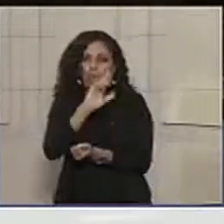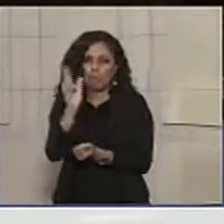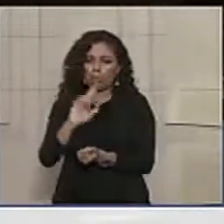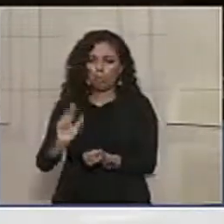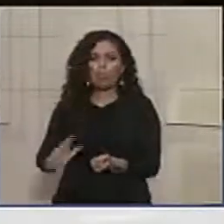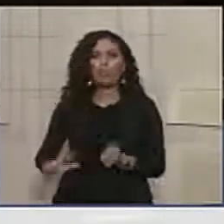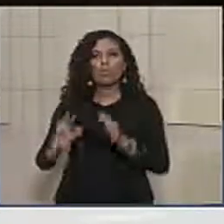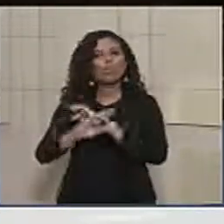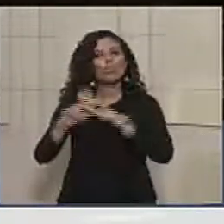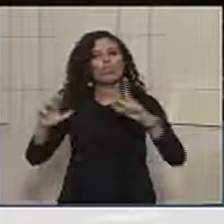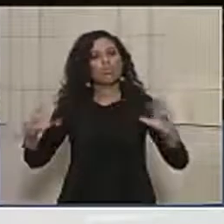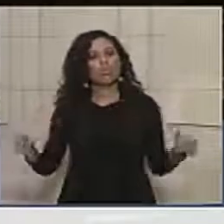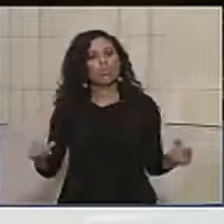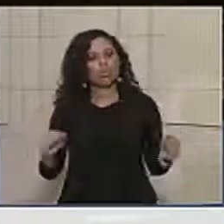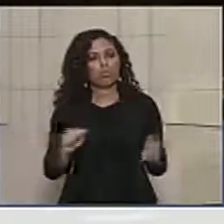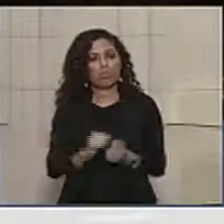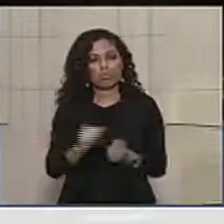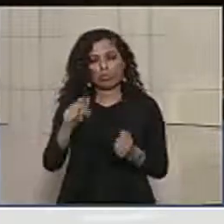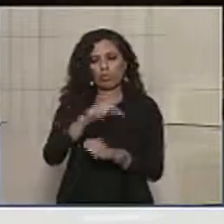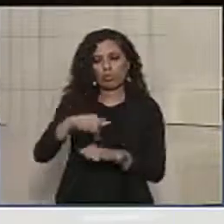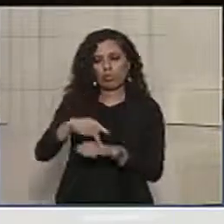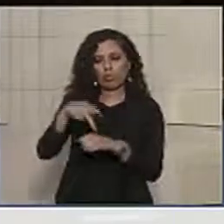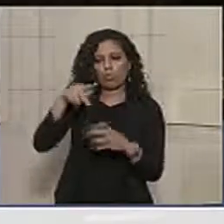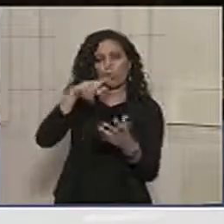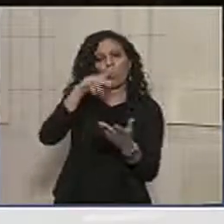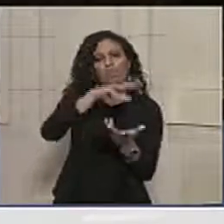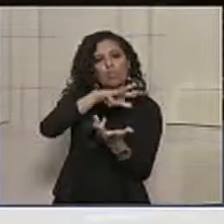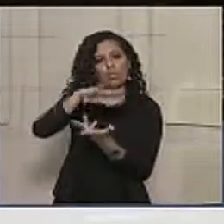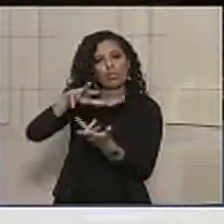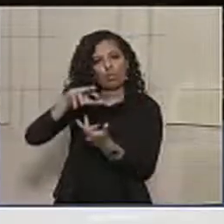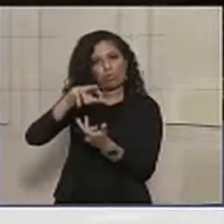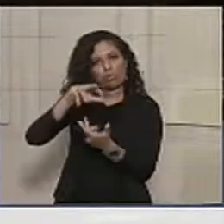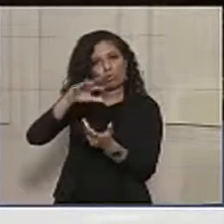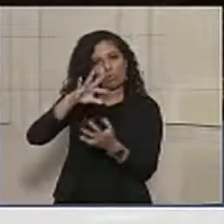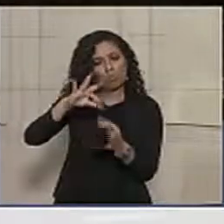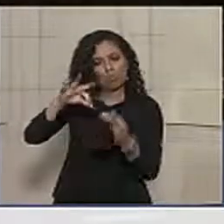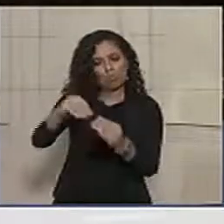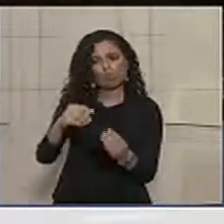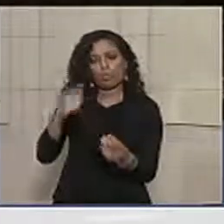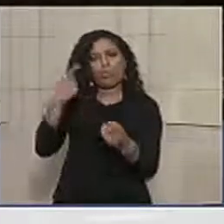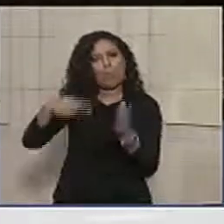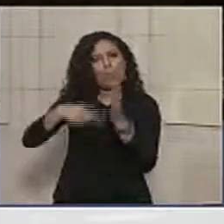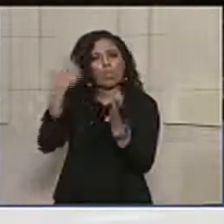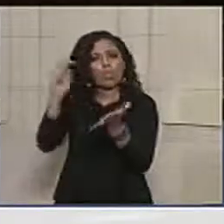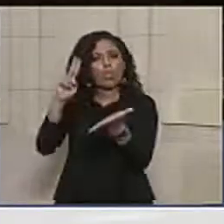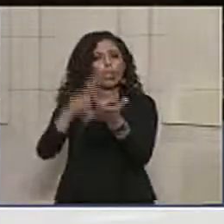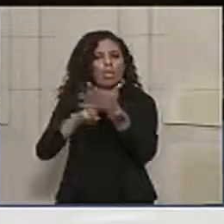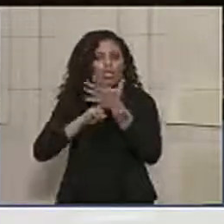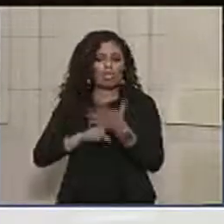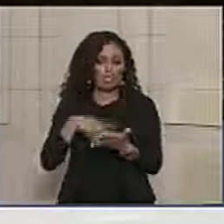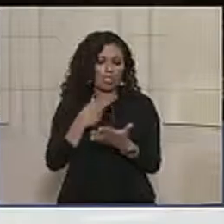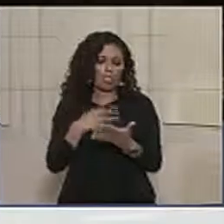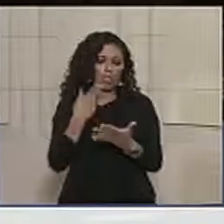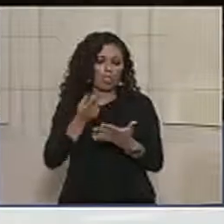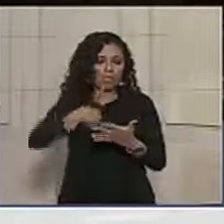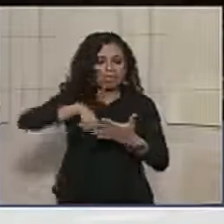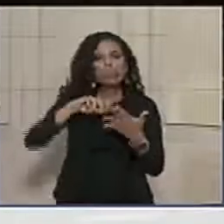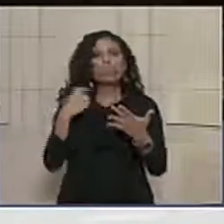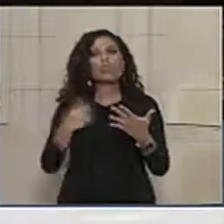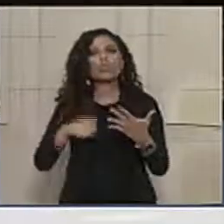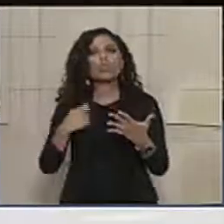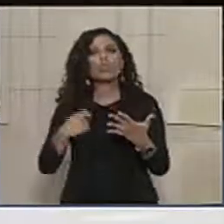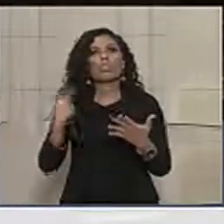Oriá e outras pessoas ao redor do Brasil, a primeira carta do movimento dizia que nós deveríamos ir